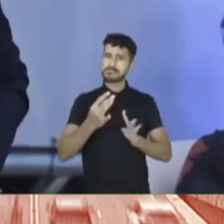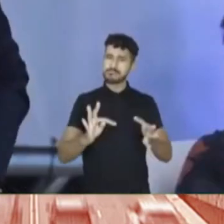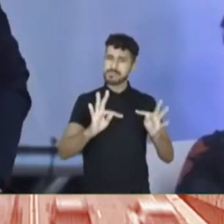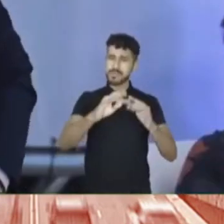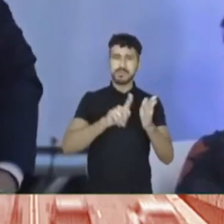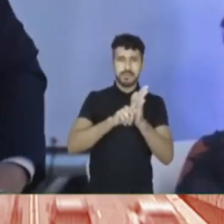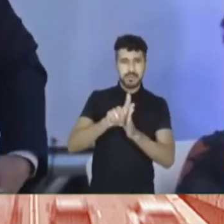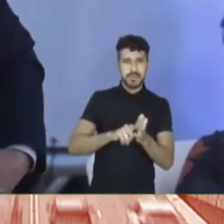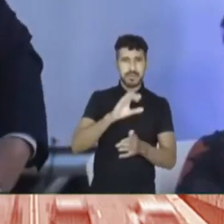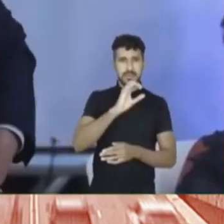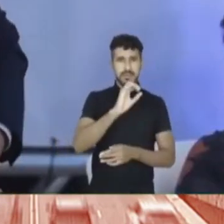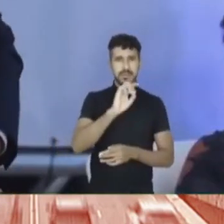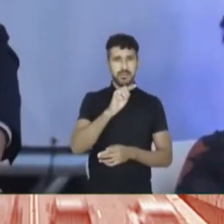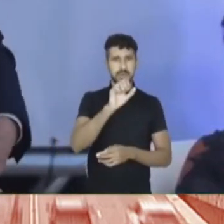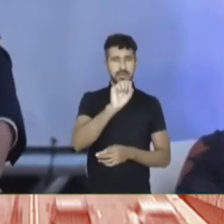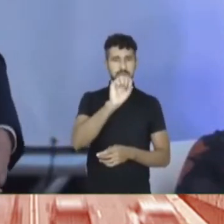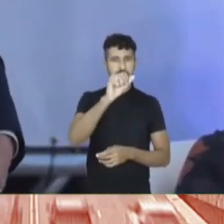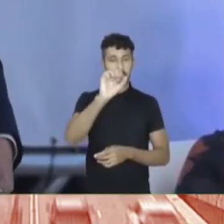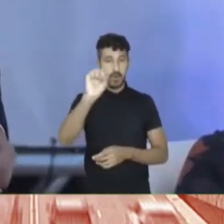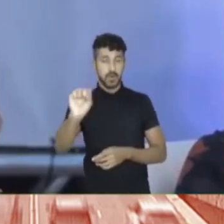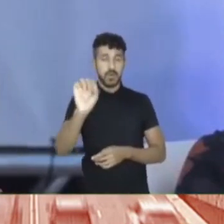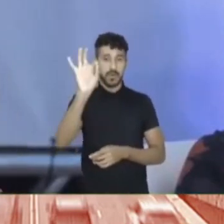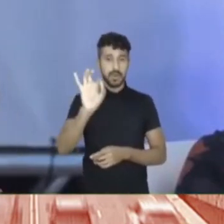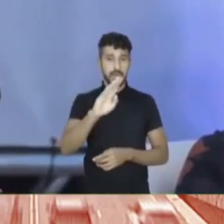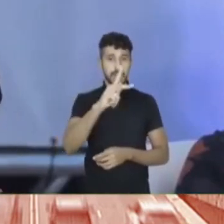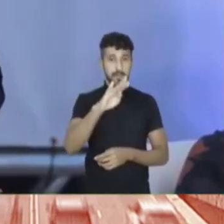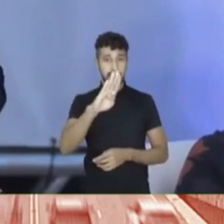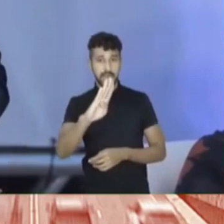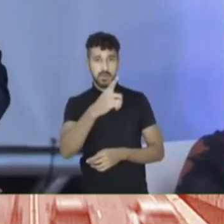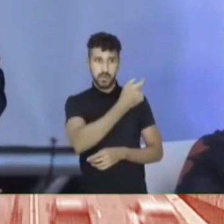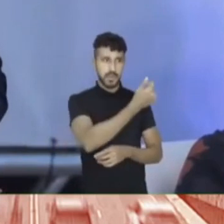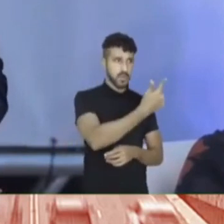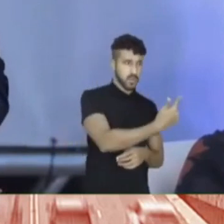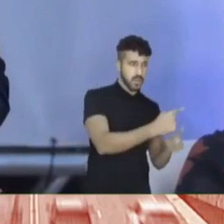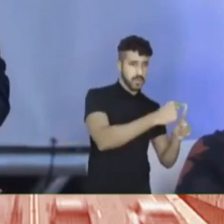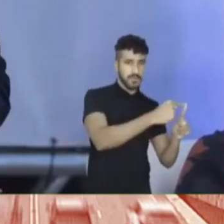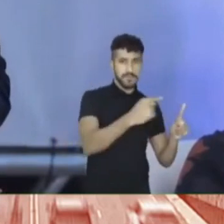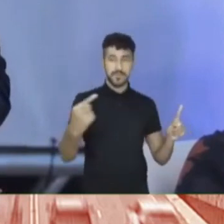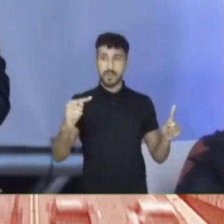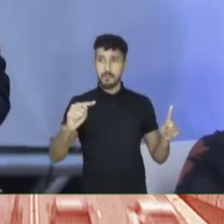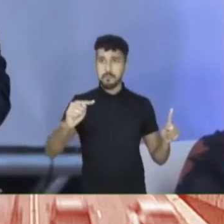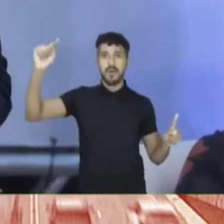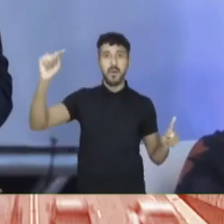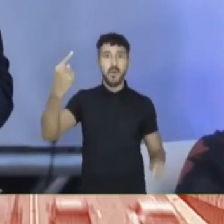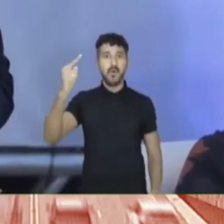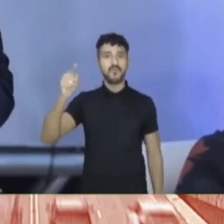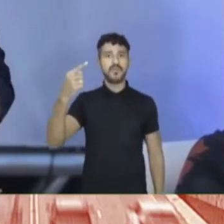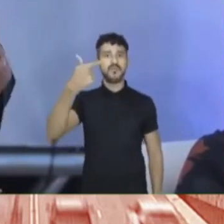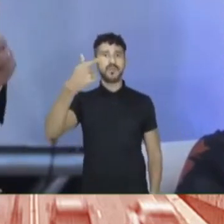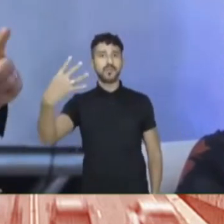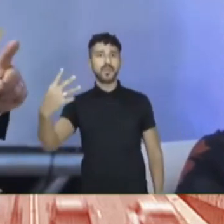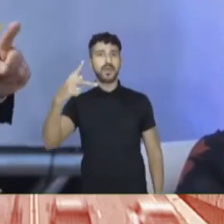grande para não misturar a máquina pública com a campanha pela reeleição, não se fazer nenhum tipo de gasto extra